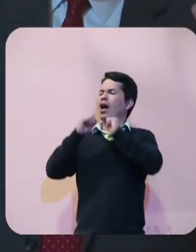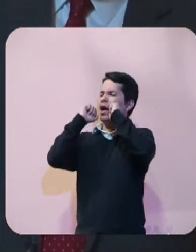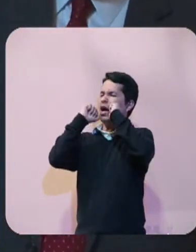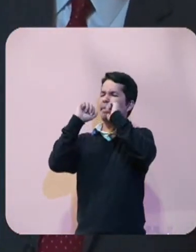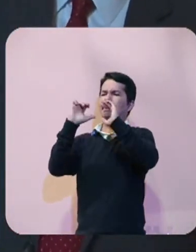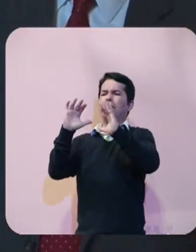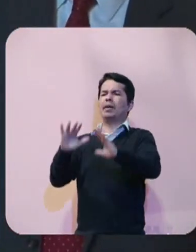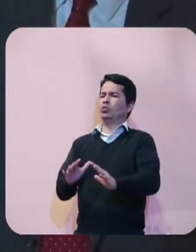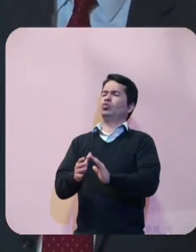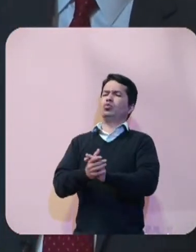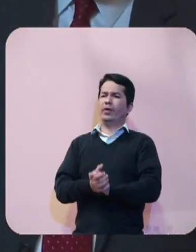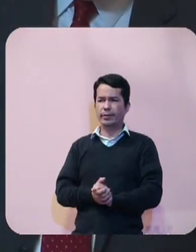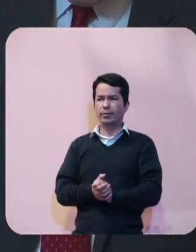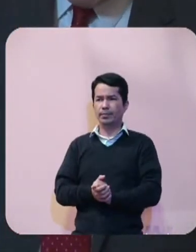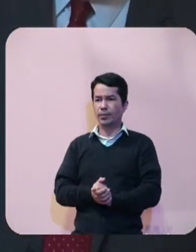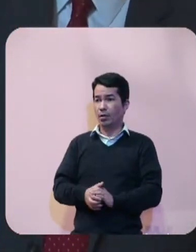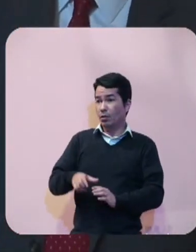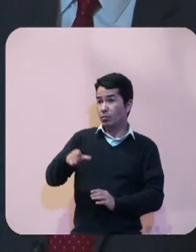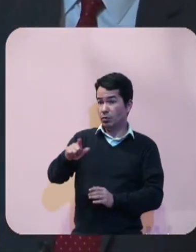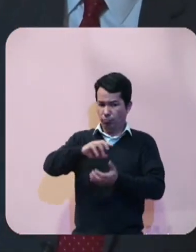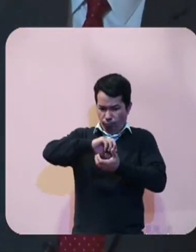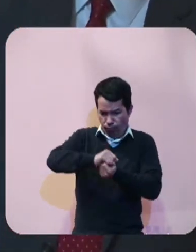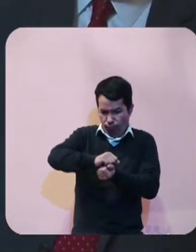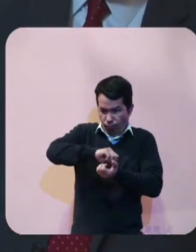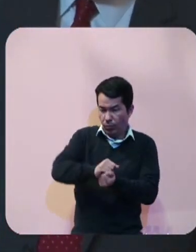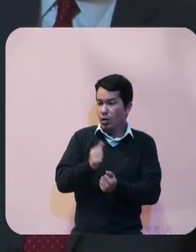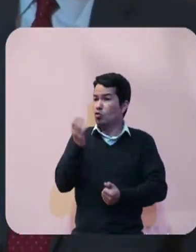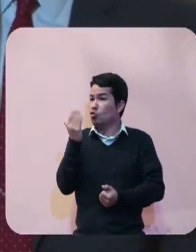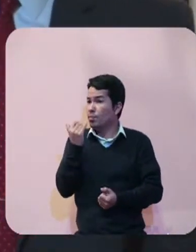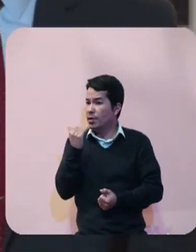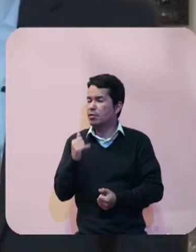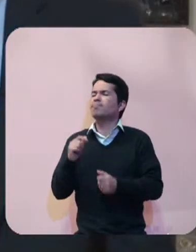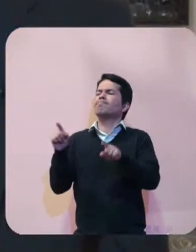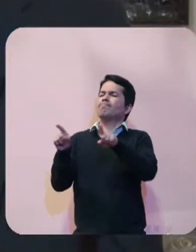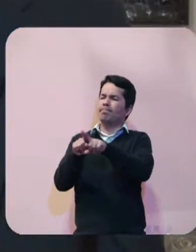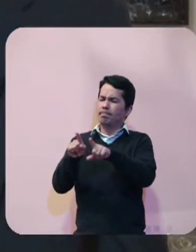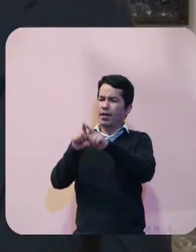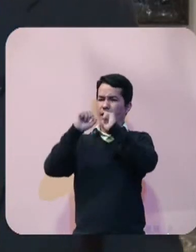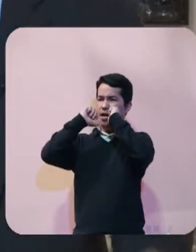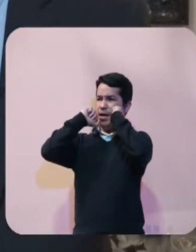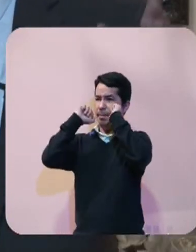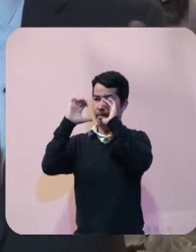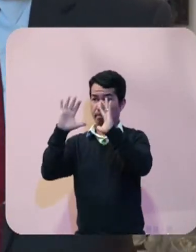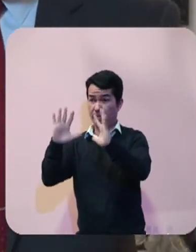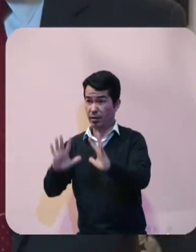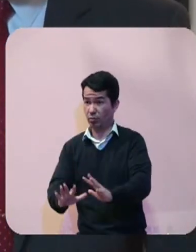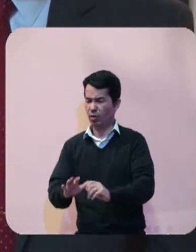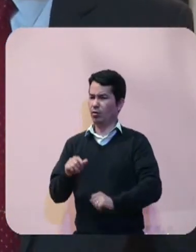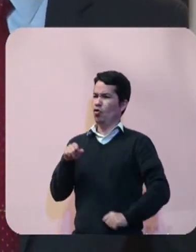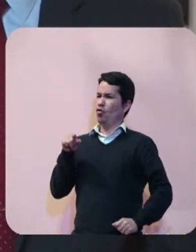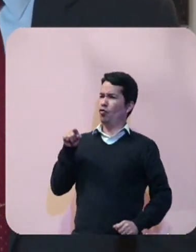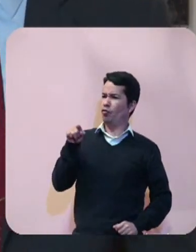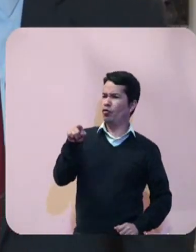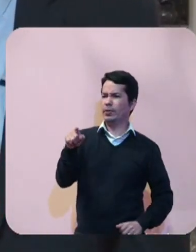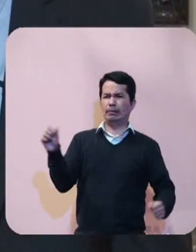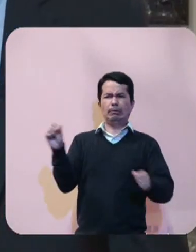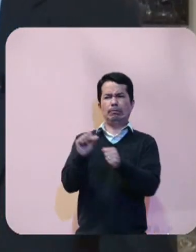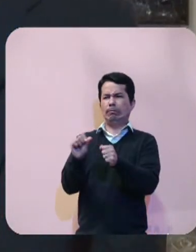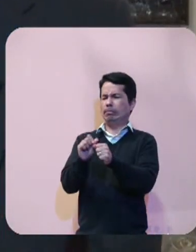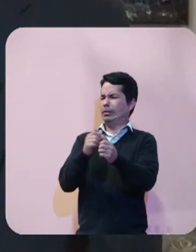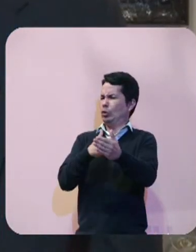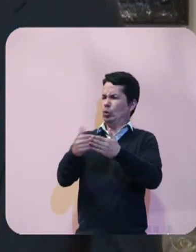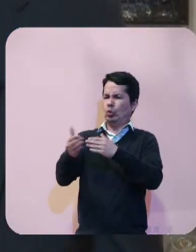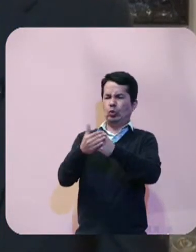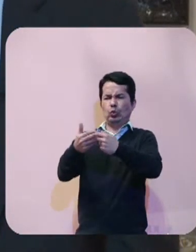e a sua amassadeira serão abençoadas. Vocês serão abençoados em tudo que fizerem.